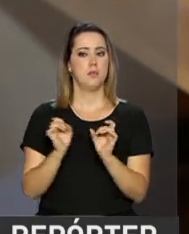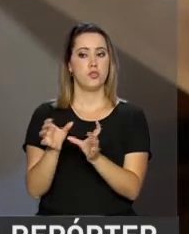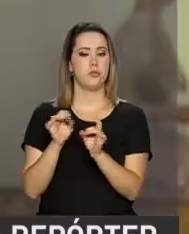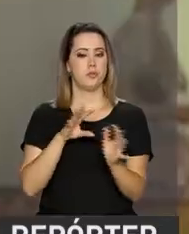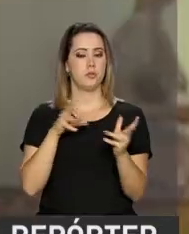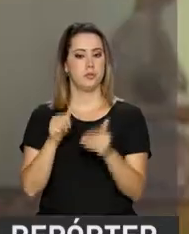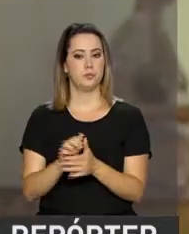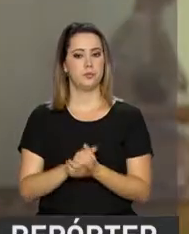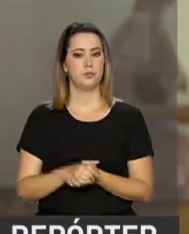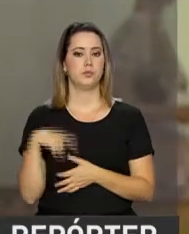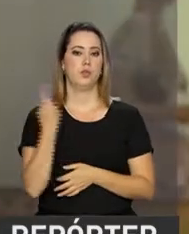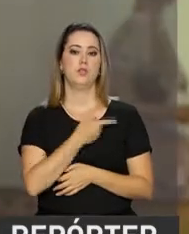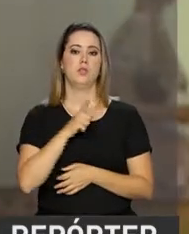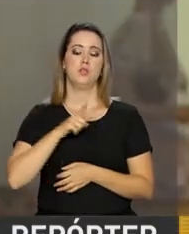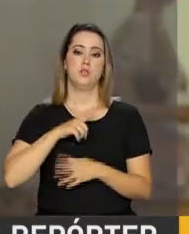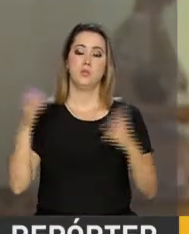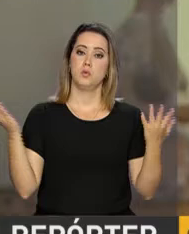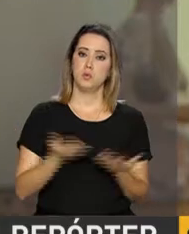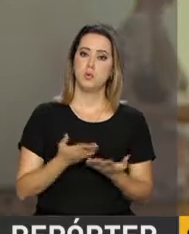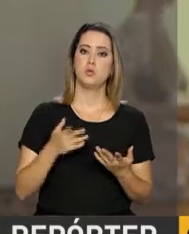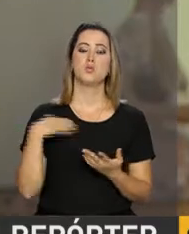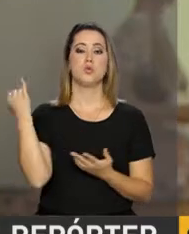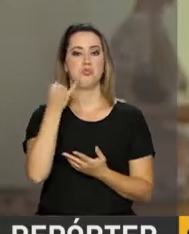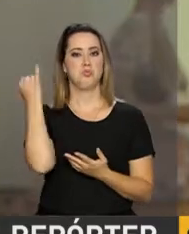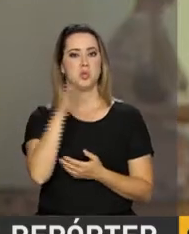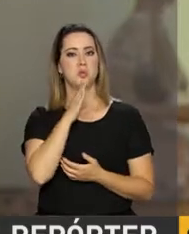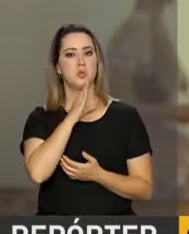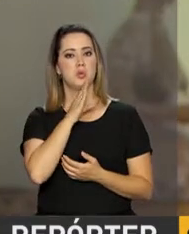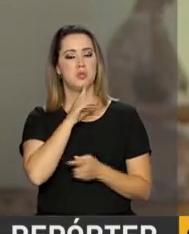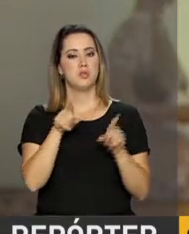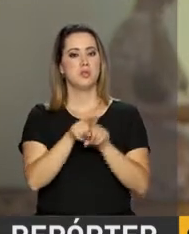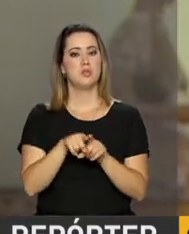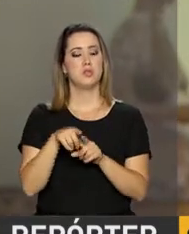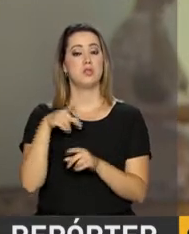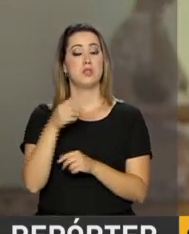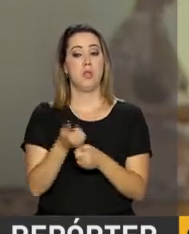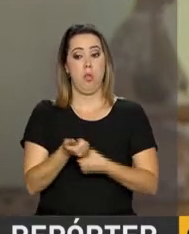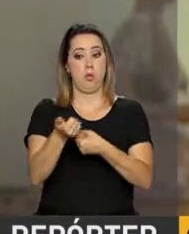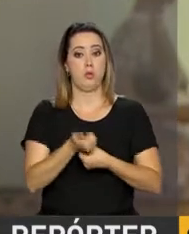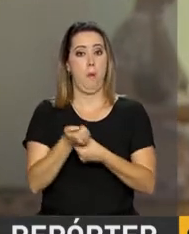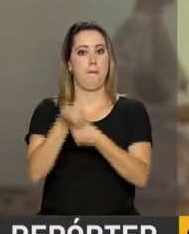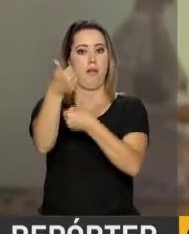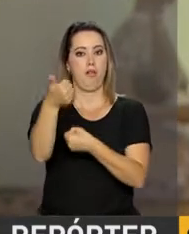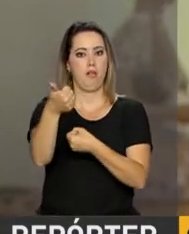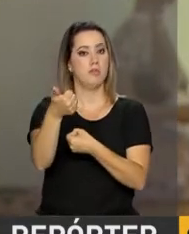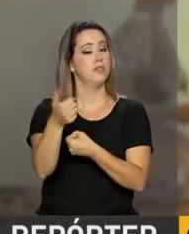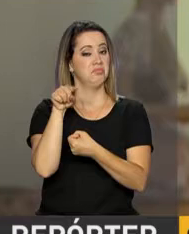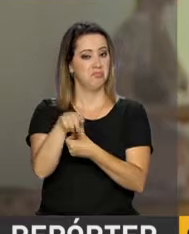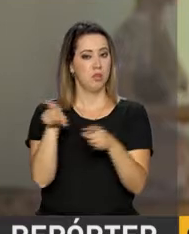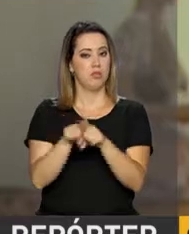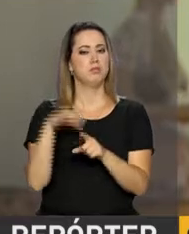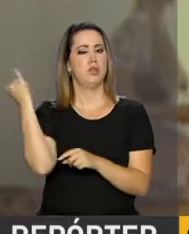setor a gente tem hoje é uma reputação bastante reconhecida dos espumantes brasileiros pela sua qualidade pelos seus